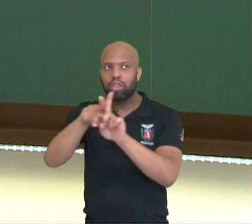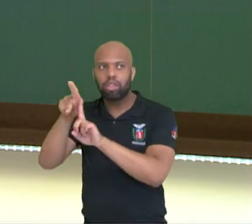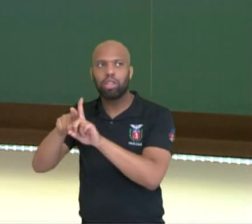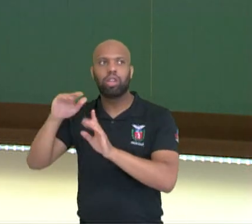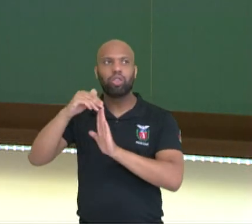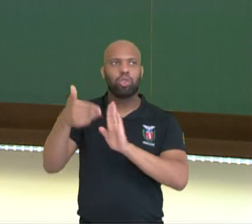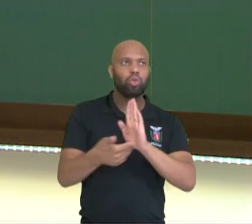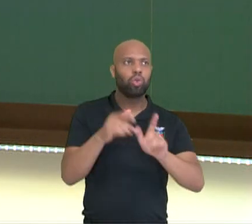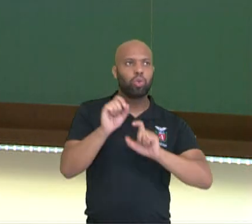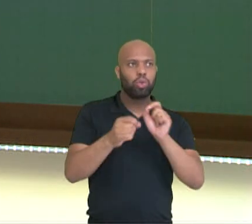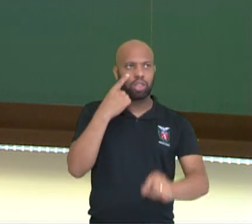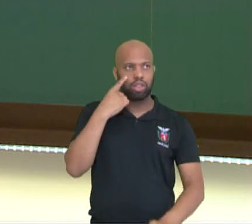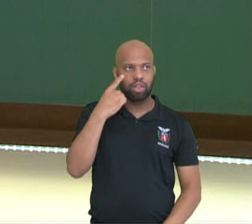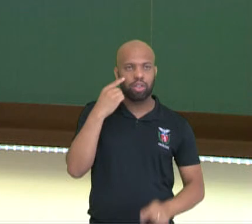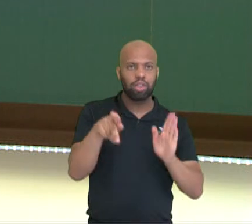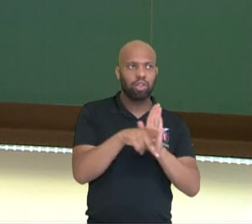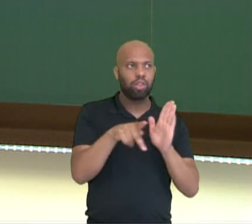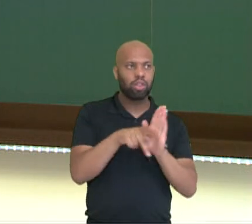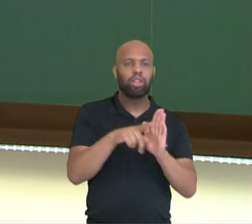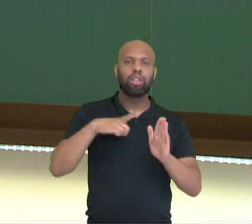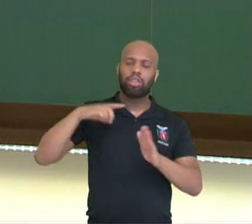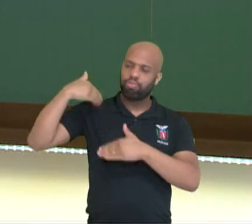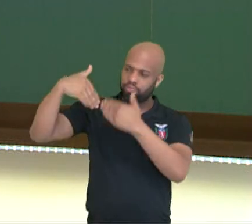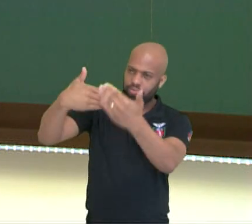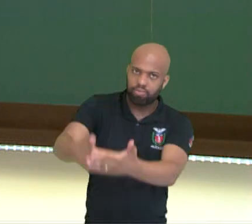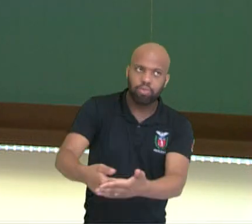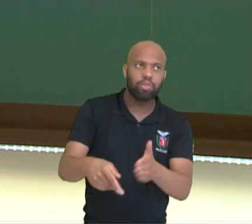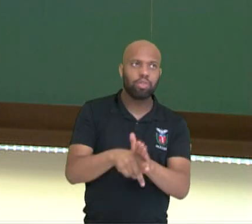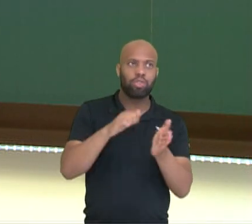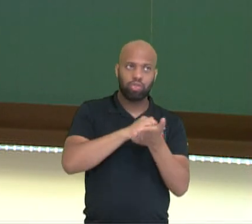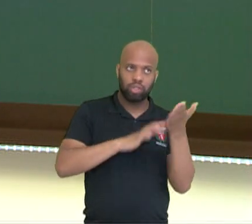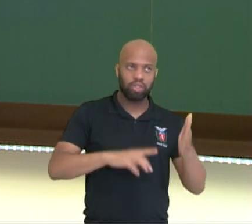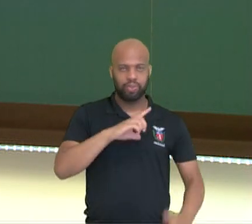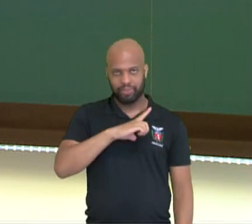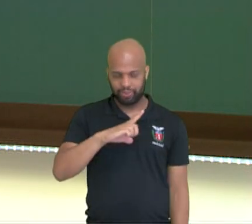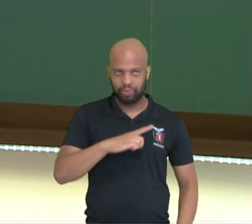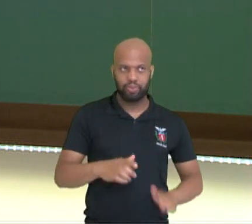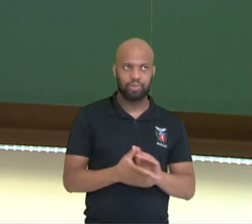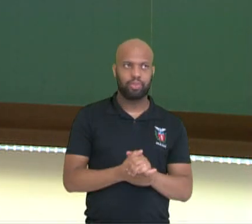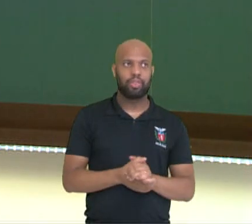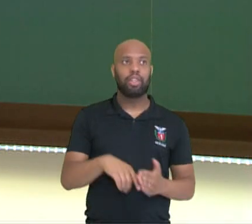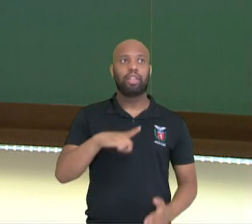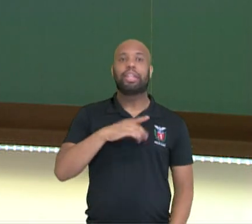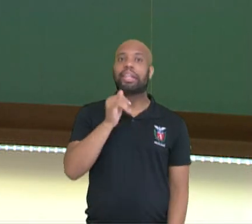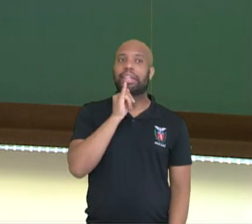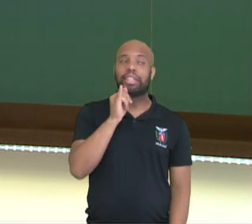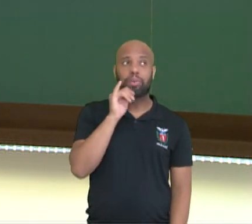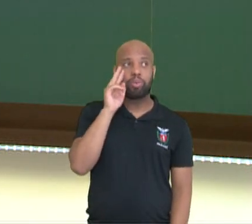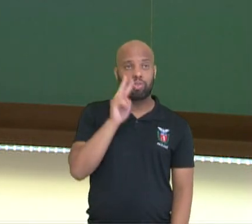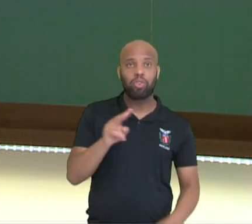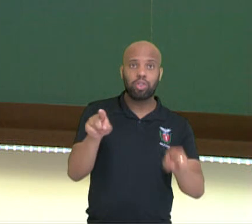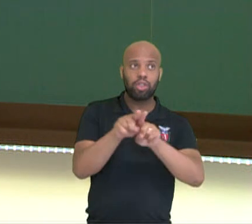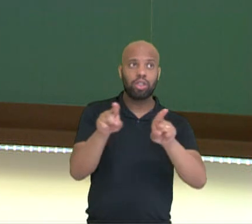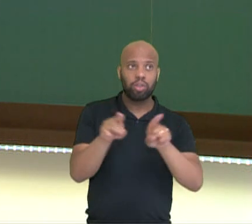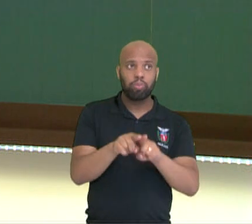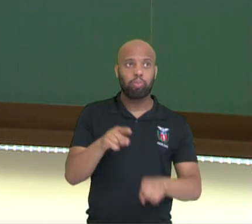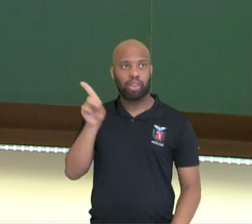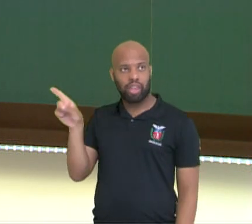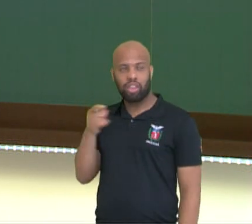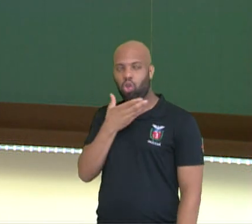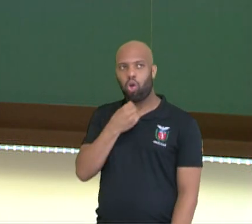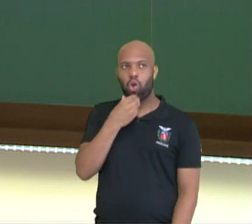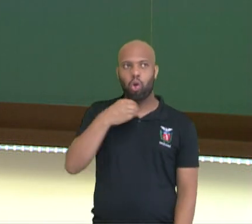Aqui a gente vai fazer uma retomada. Que tipo de retomada? Como é a produção de uma crônica?